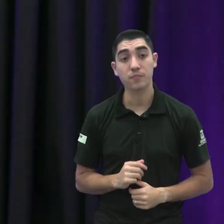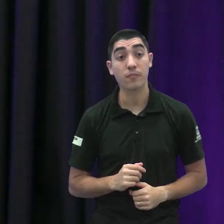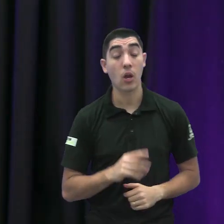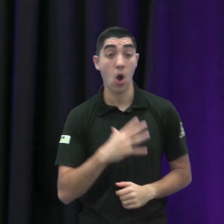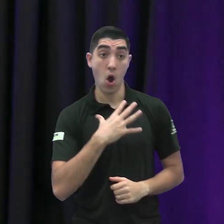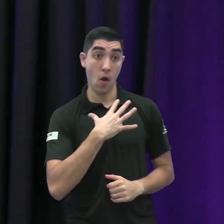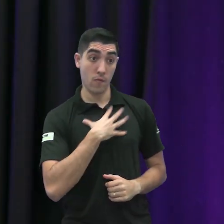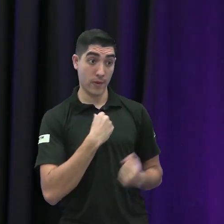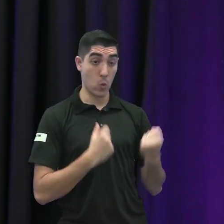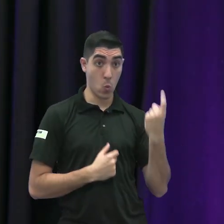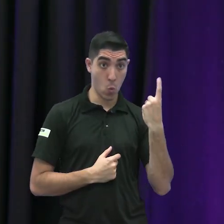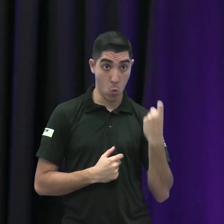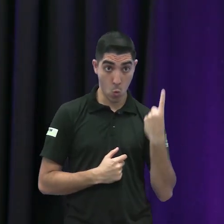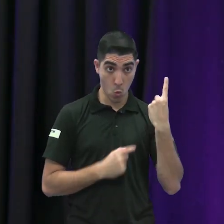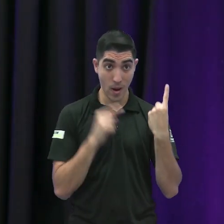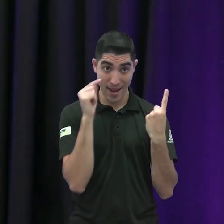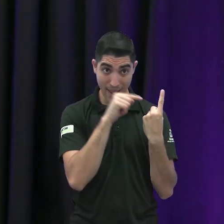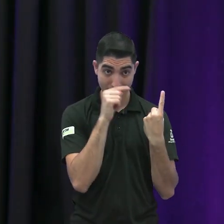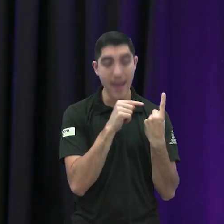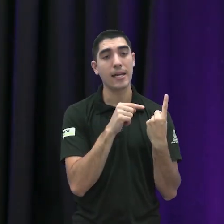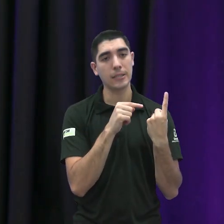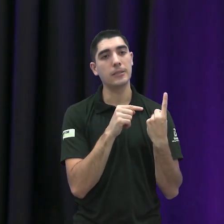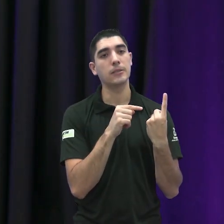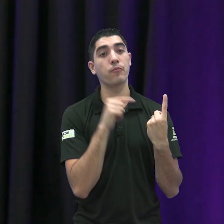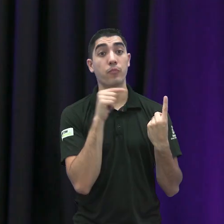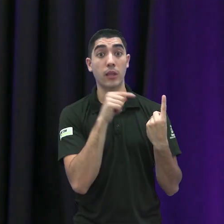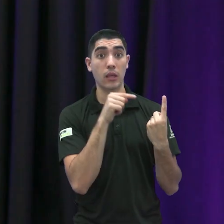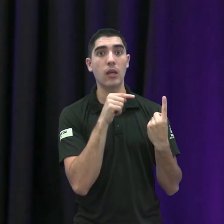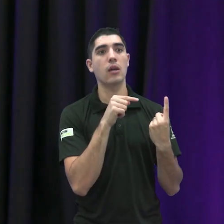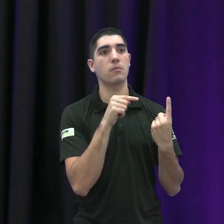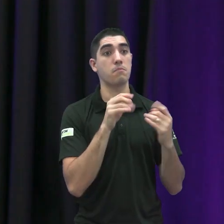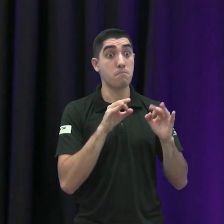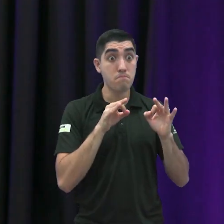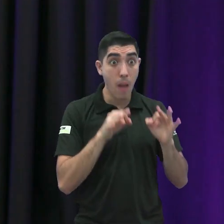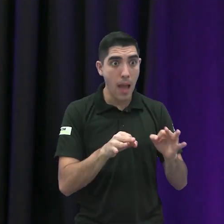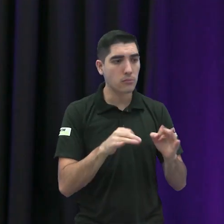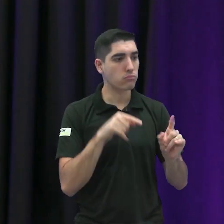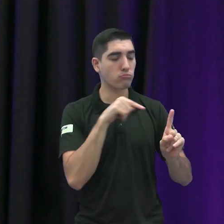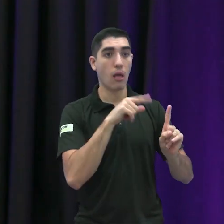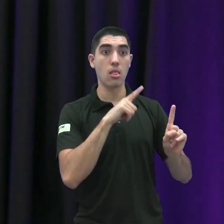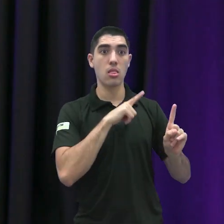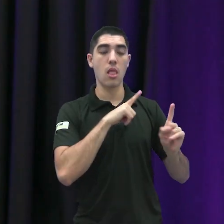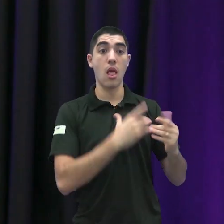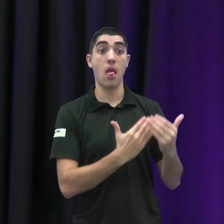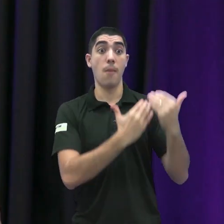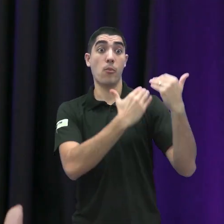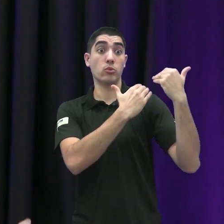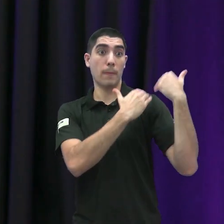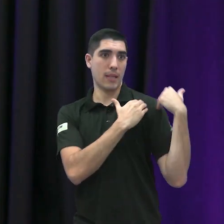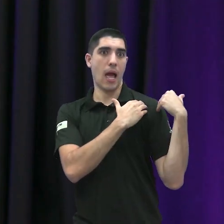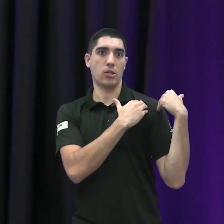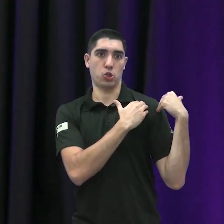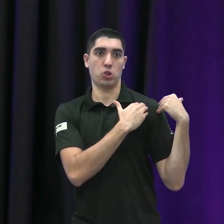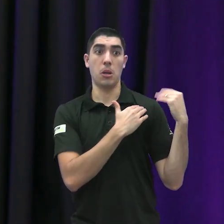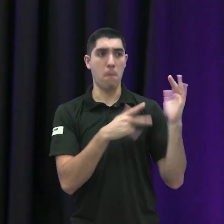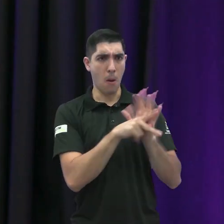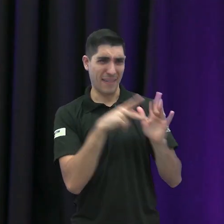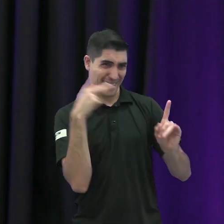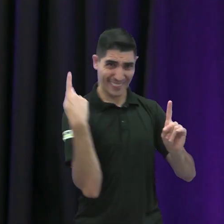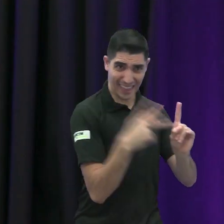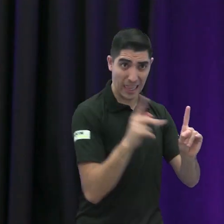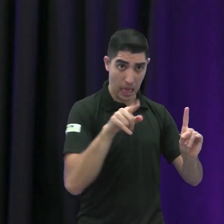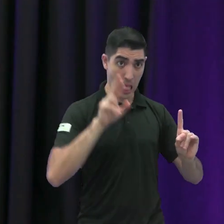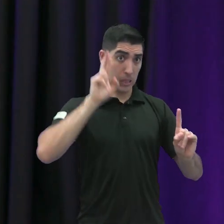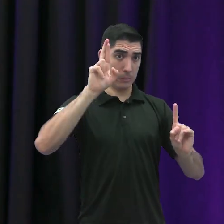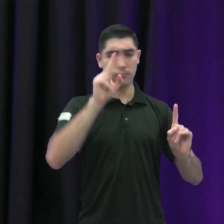Sim, a criança única, né, o filho único, ele já nasce muito com uma responsabilidade que talvez não seja nem para